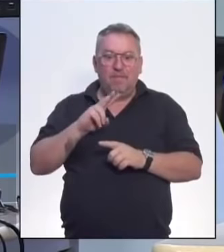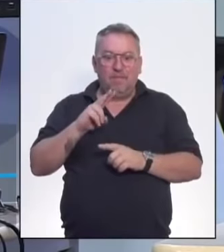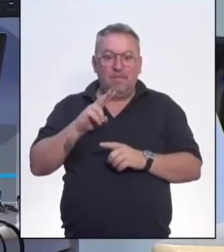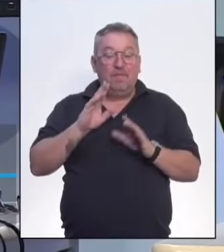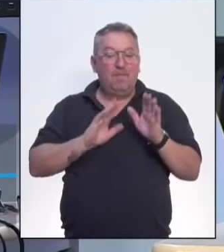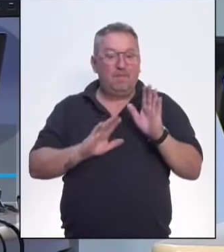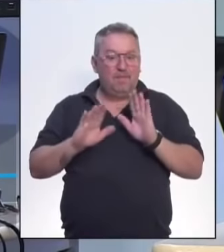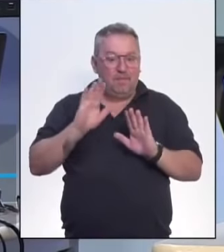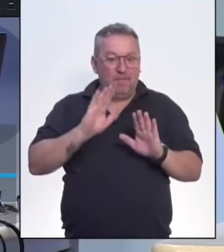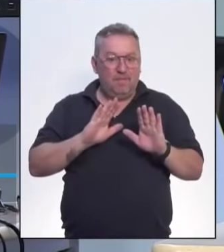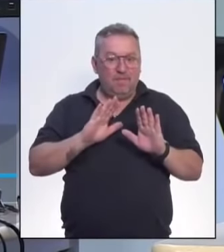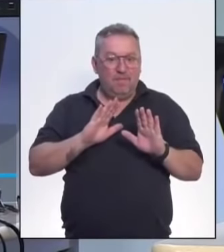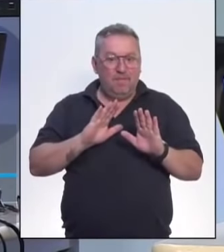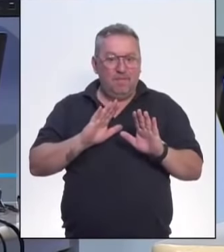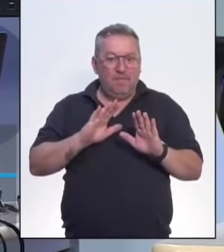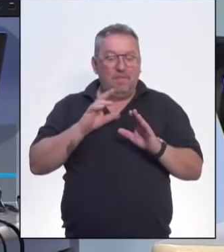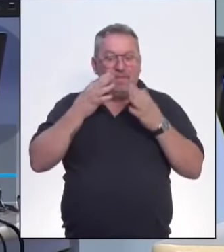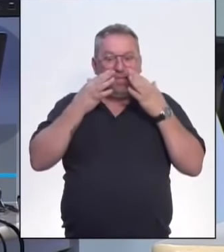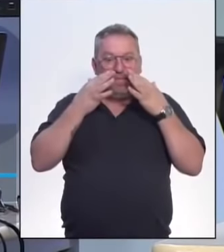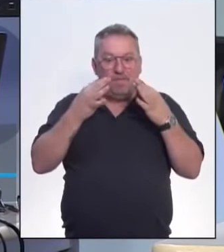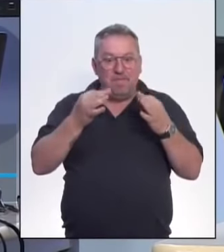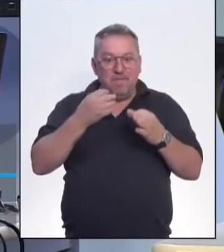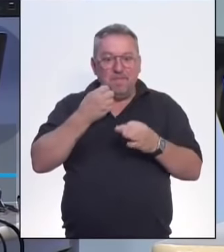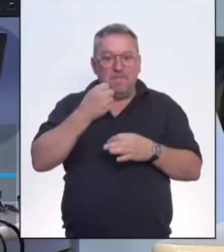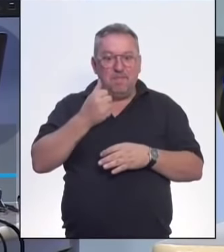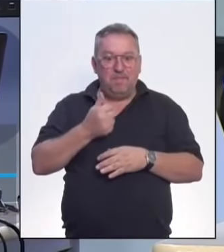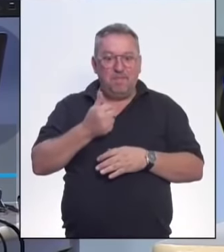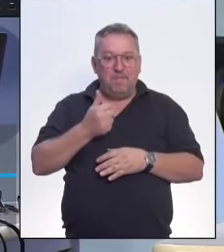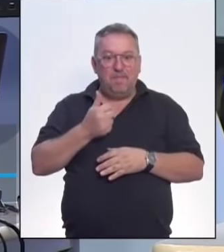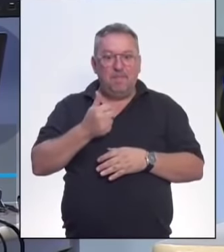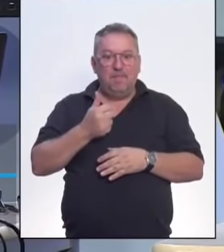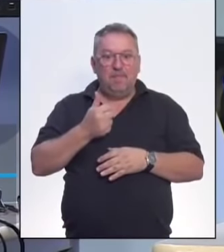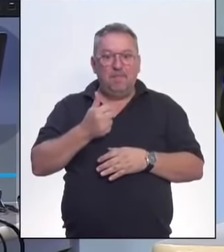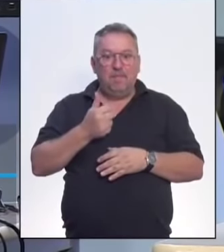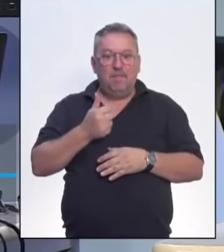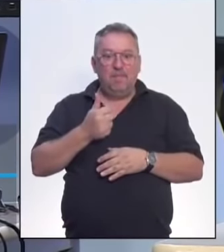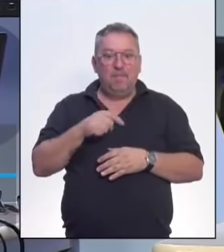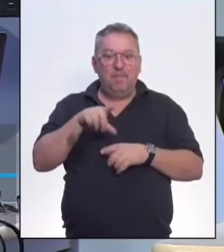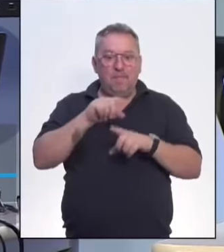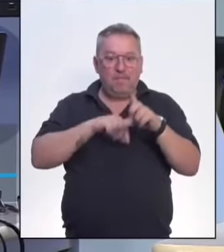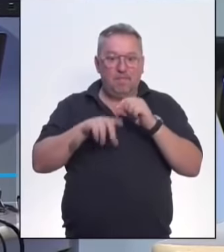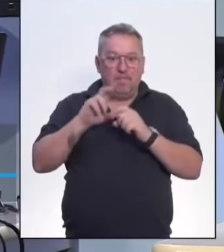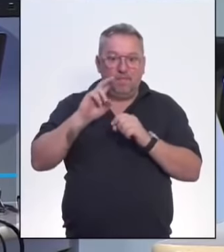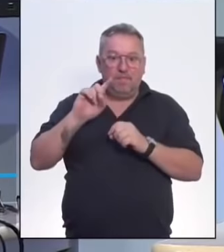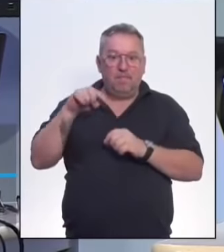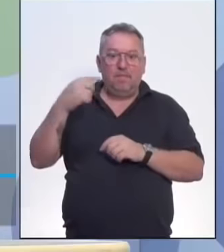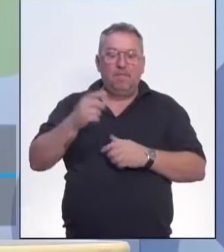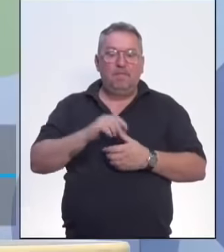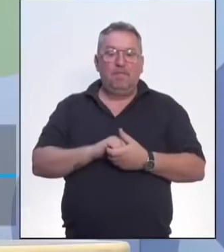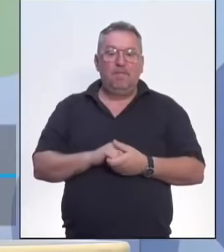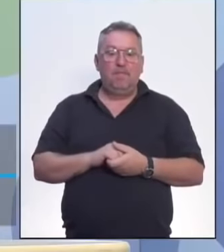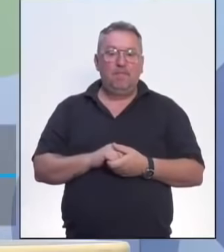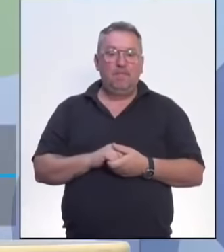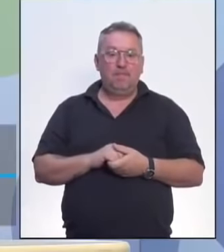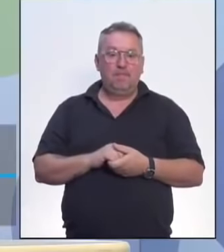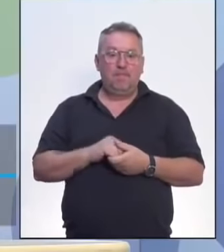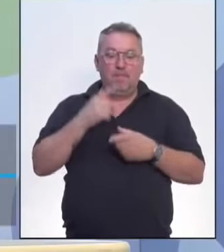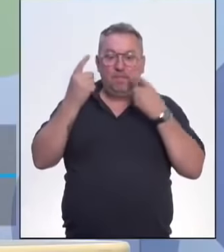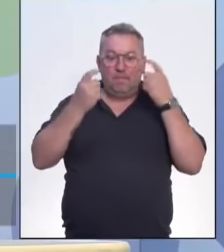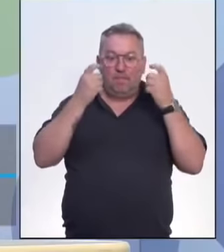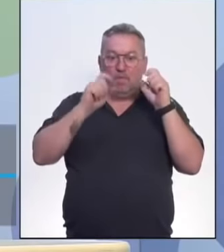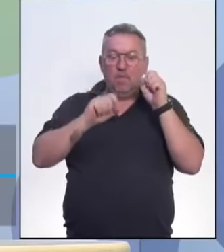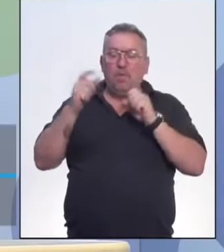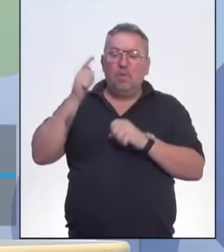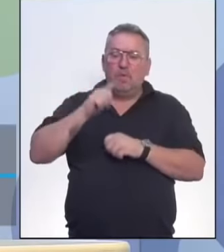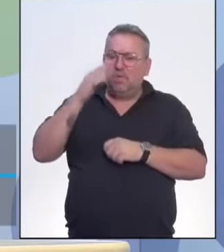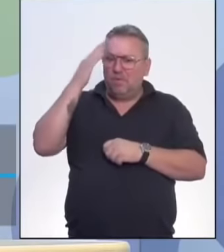tomar cuidado, tá bom? E observar bem as alternativas. Vamos para a próxima, Alessandra? Vamos, que é a preocupação, na verdade, de